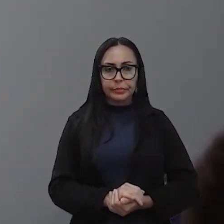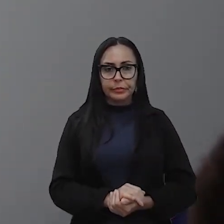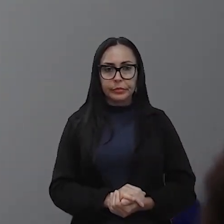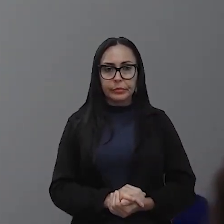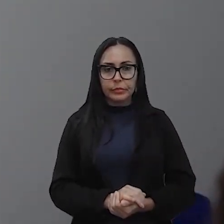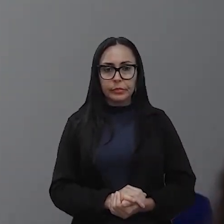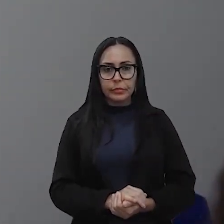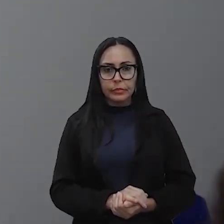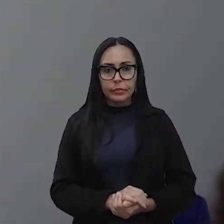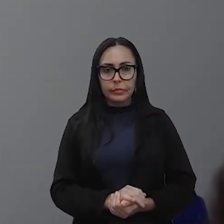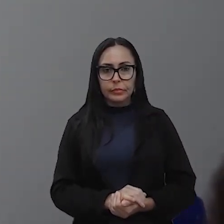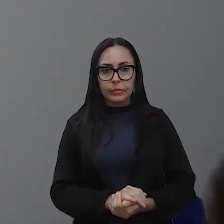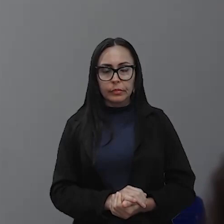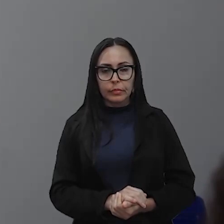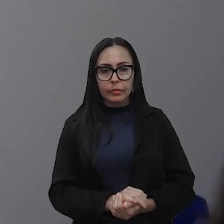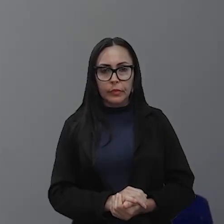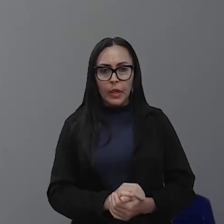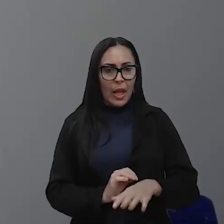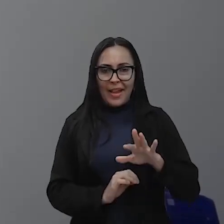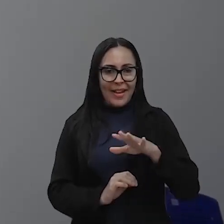Muita gente não sabe.